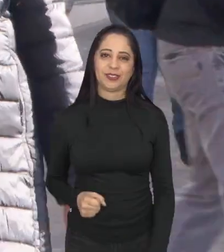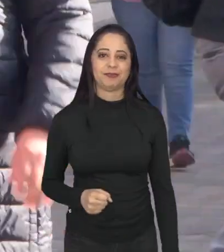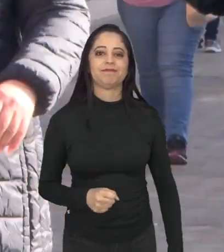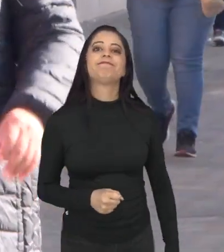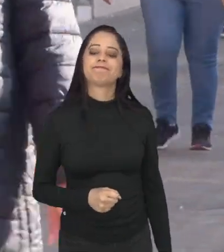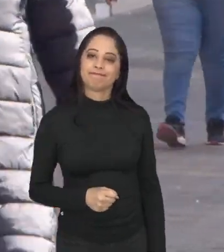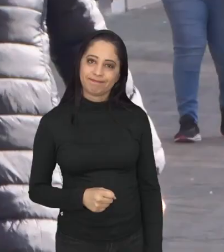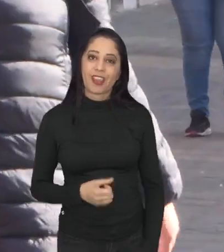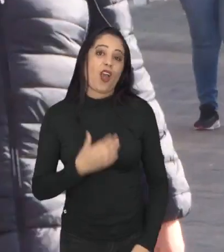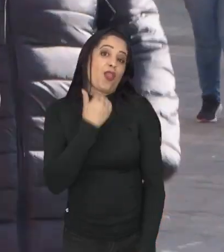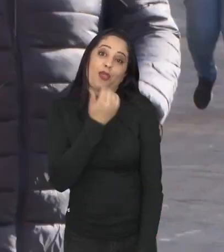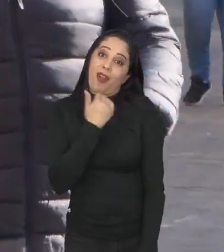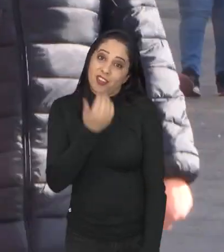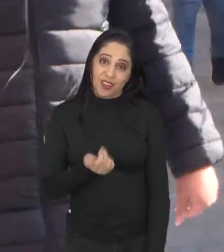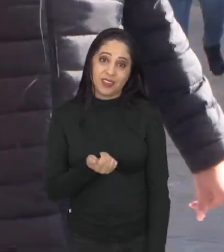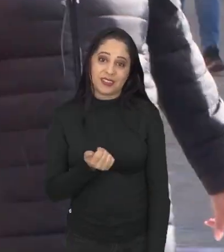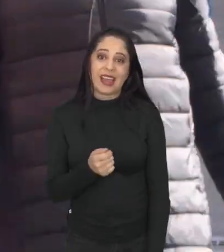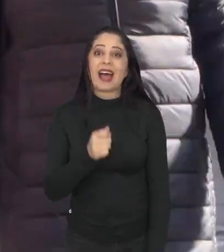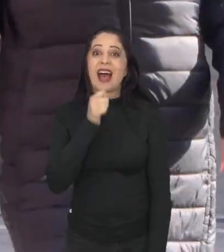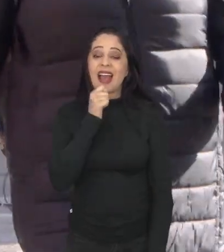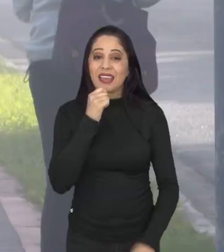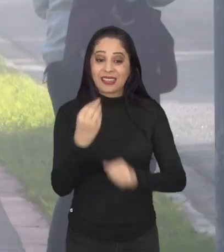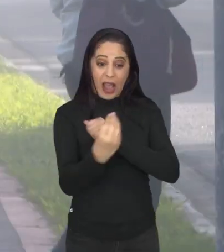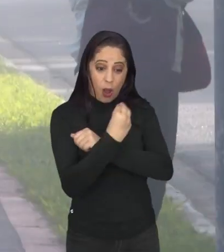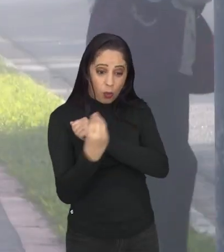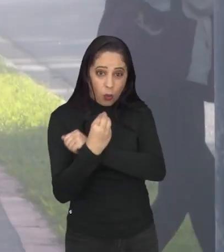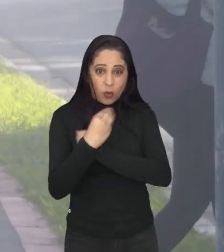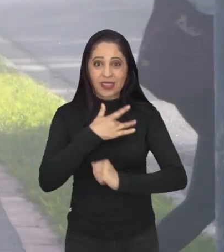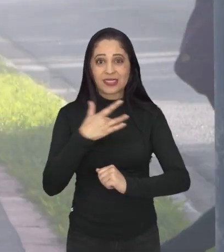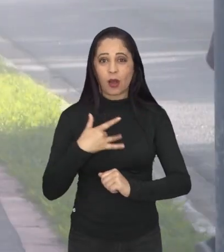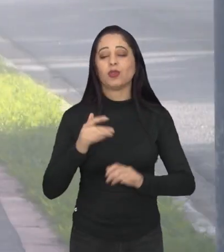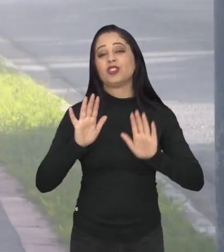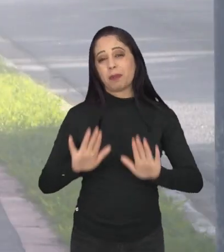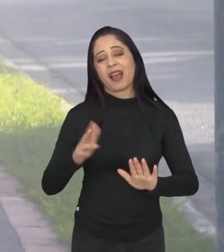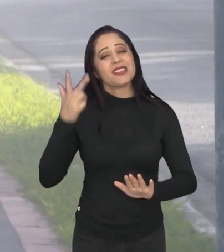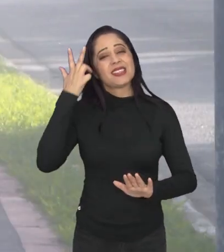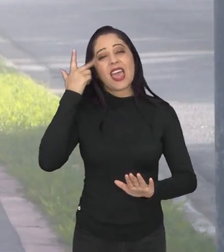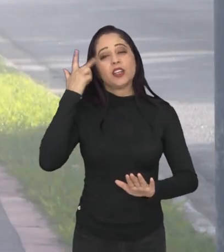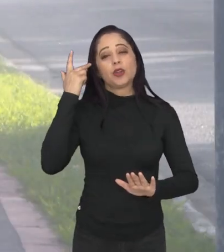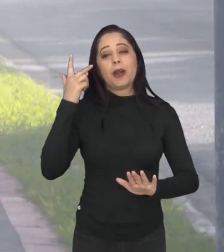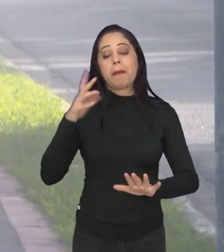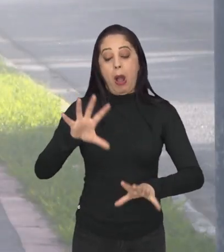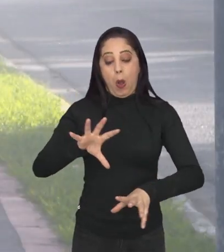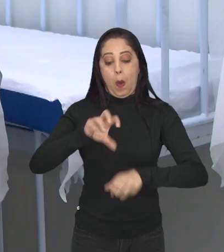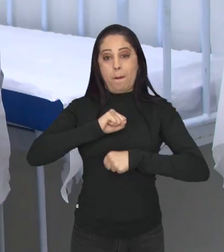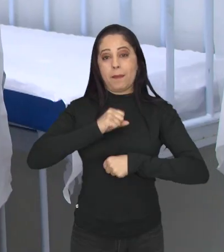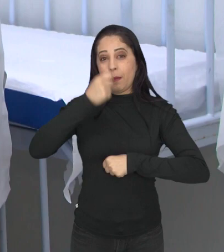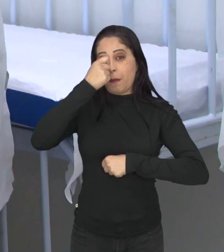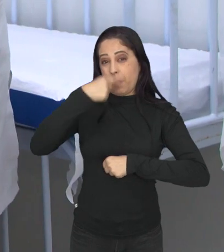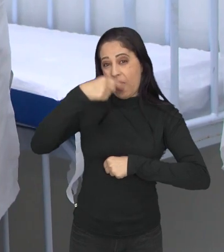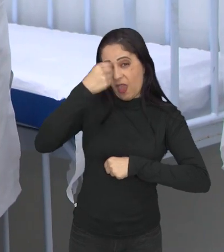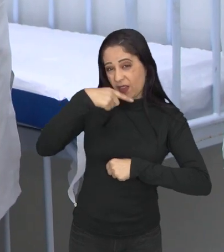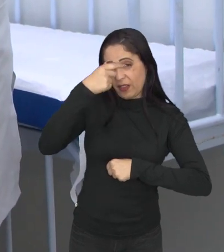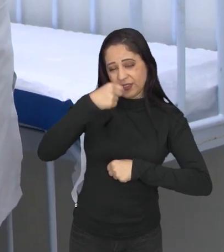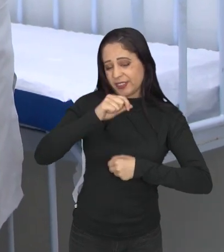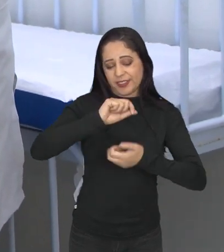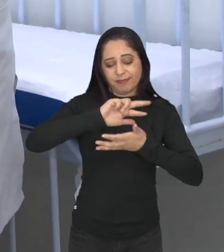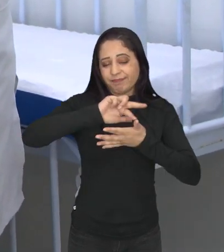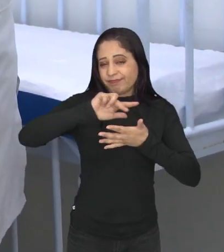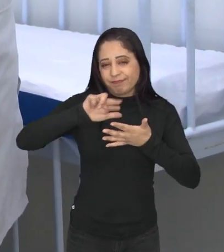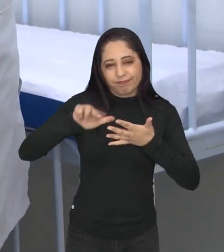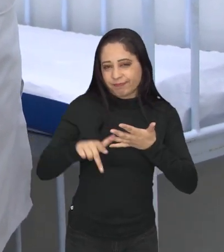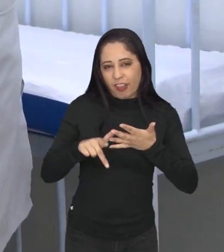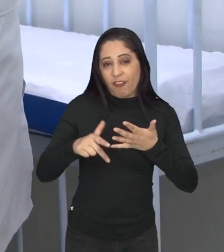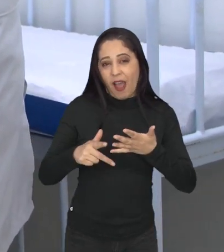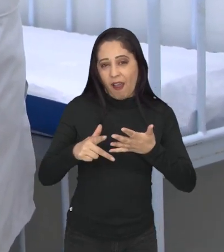e não tem jeito mesmo se cuidando na chegada dos meses mais frios é comum pegar um resfriado gripe